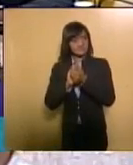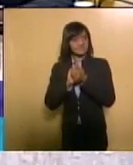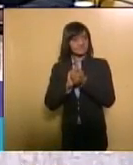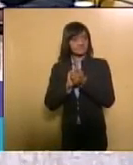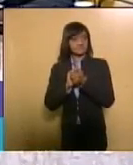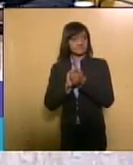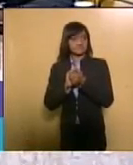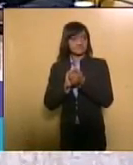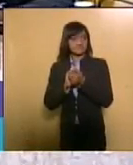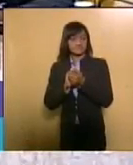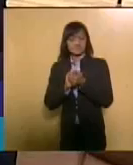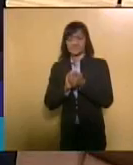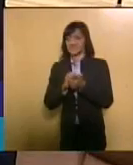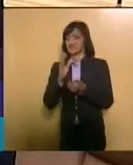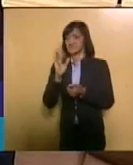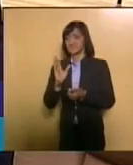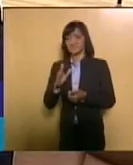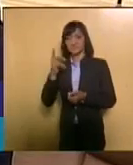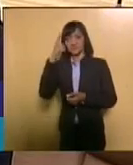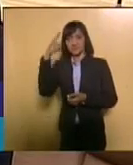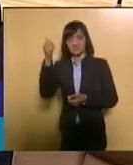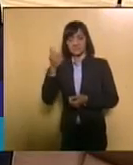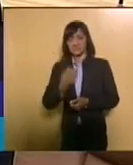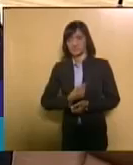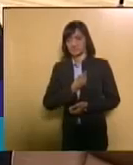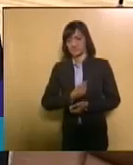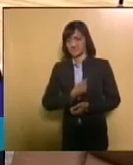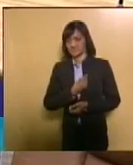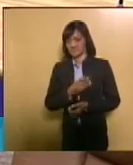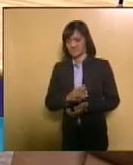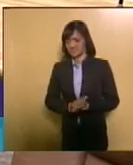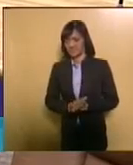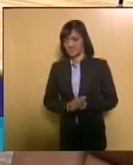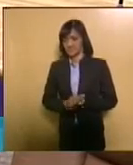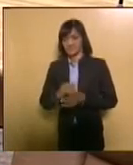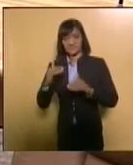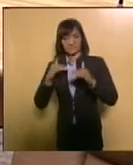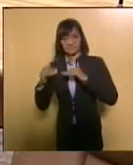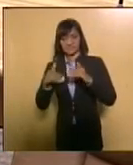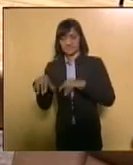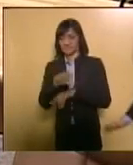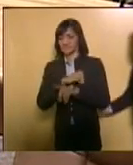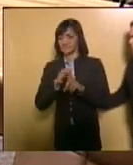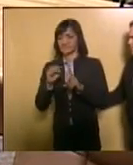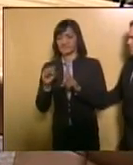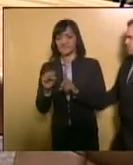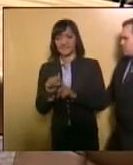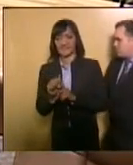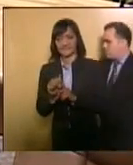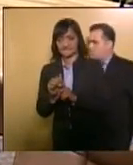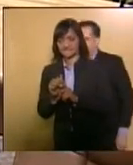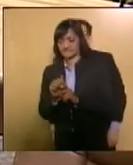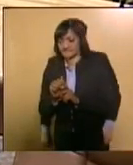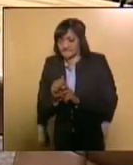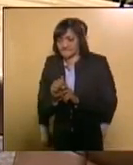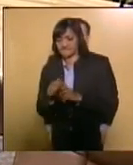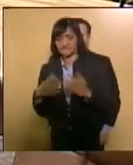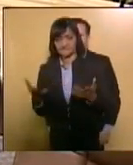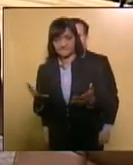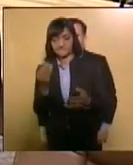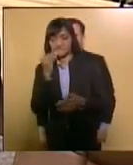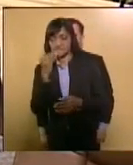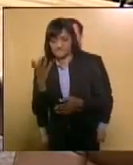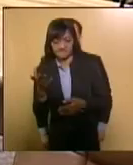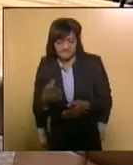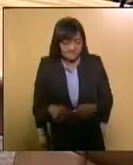pela iniciativa toos parlamentares aqui presentes movimentos sociais e vou tentar